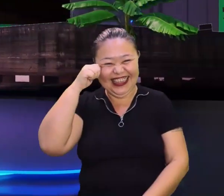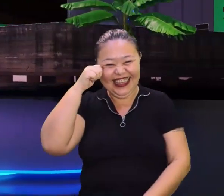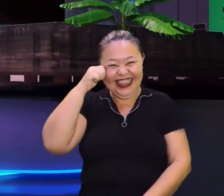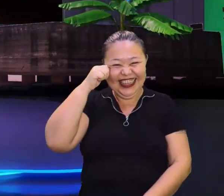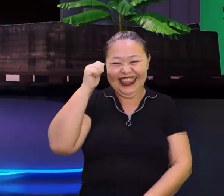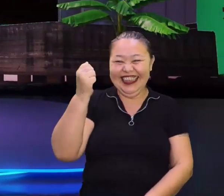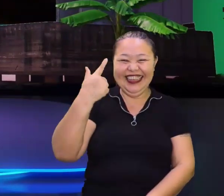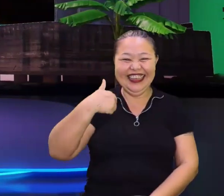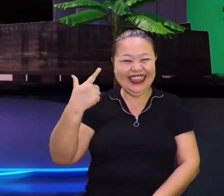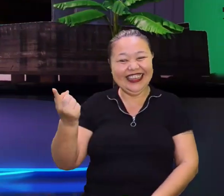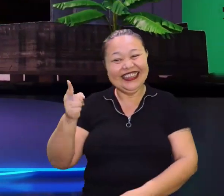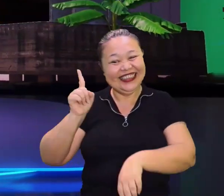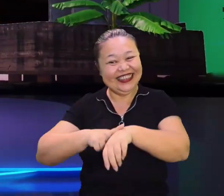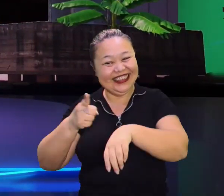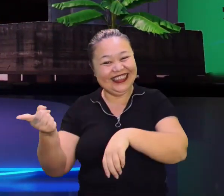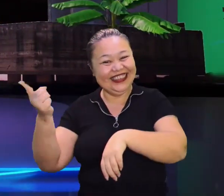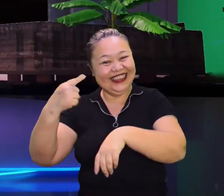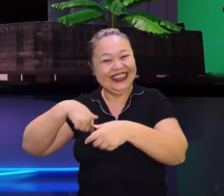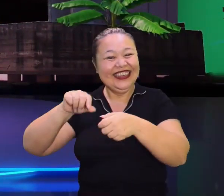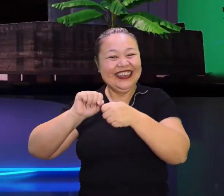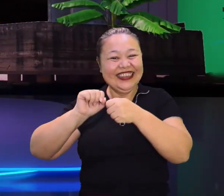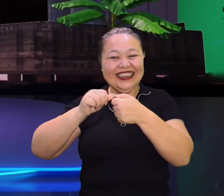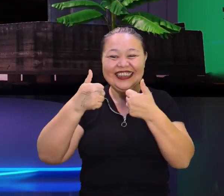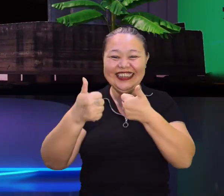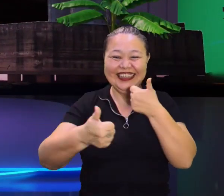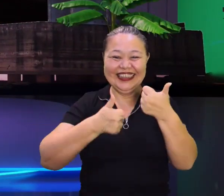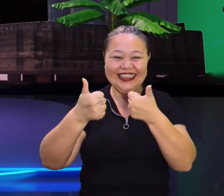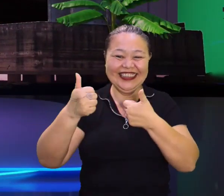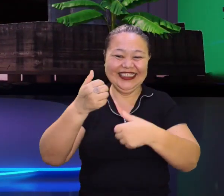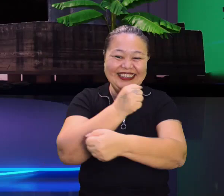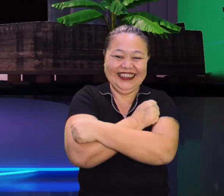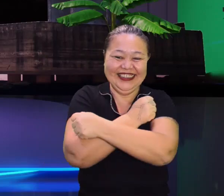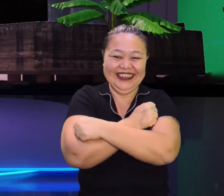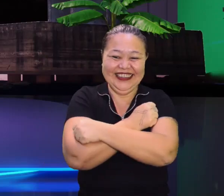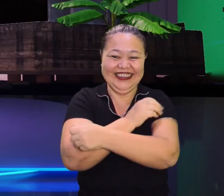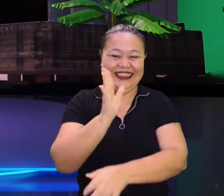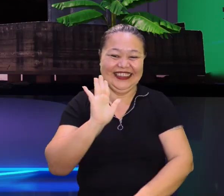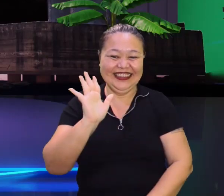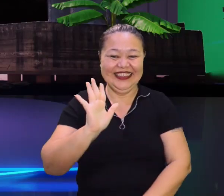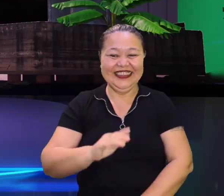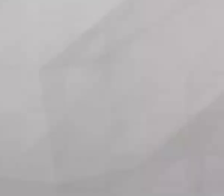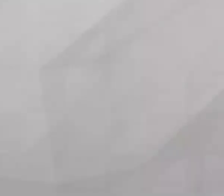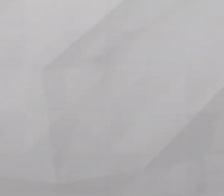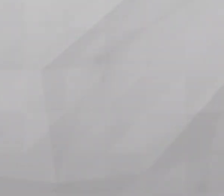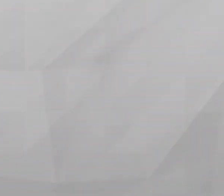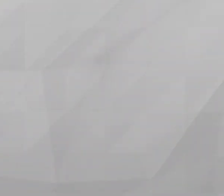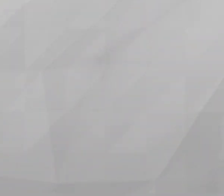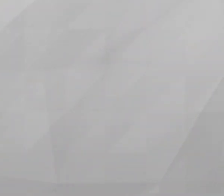Daqui a pouco a gente volta com vocês. Beleza, galera? Um abraço. Tchau. Forte abraço.